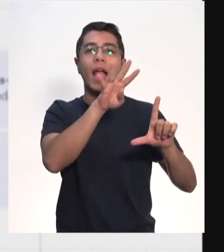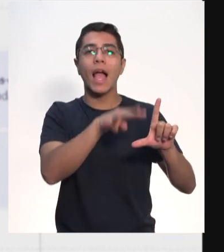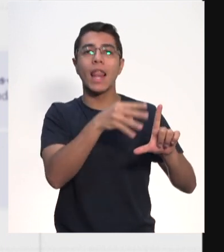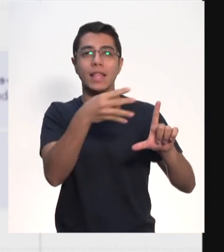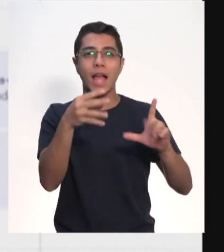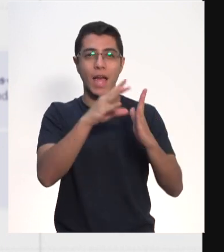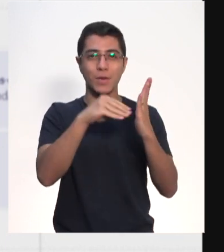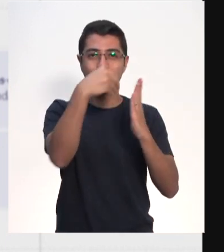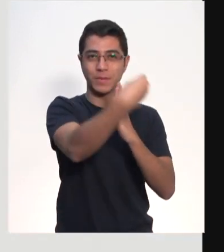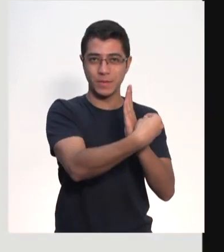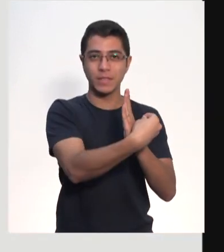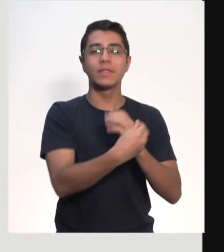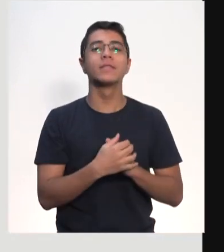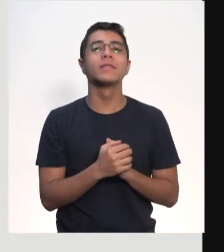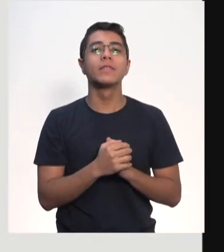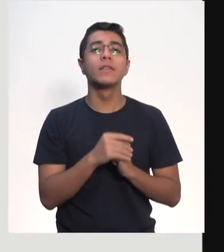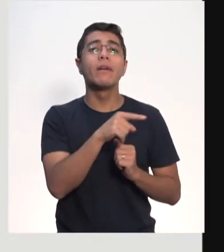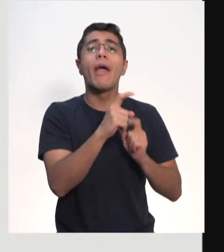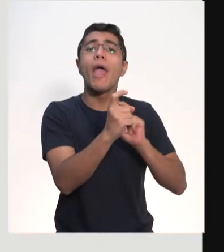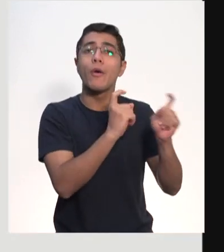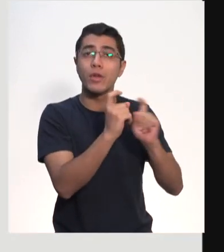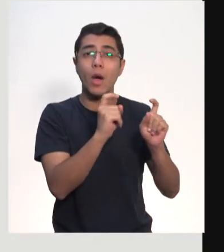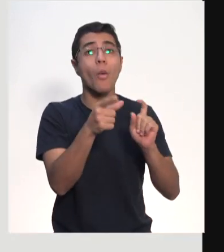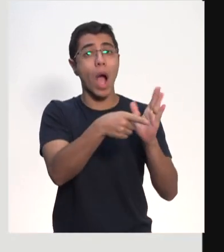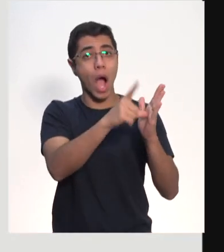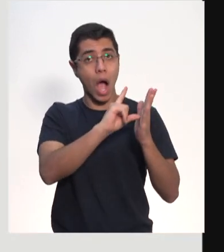selecione a reunião que você foi convidado,